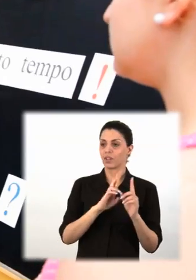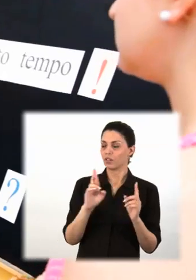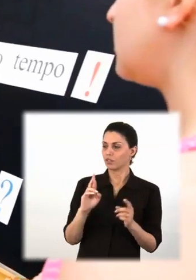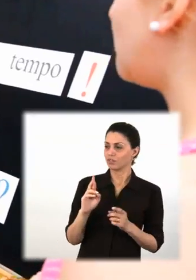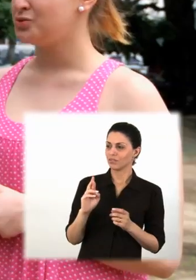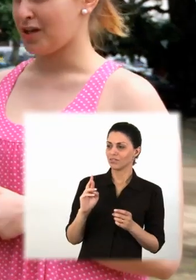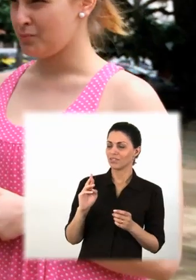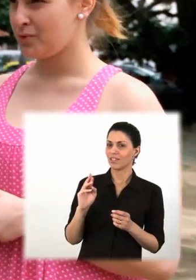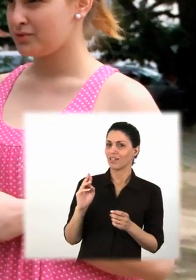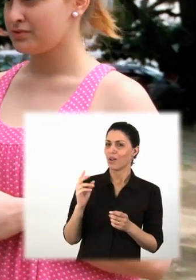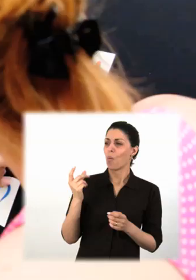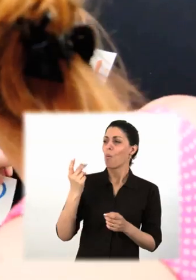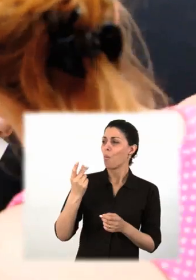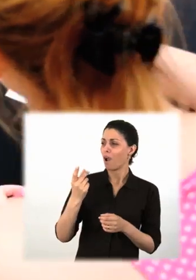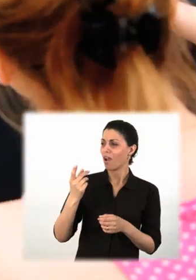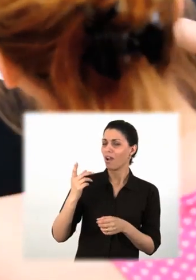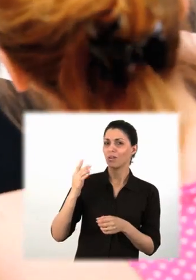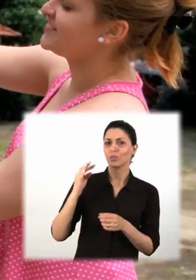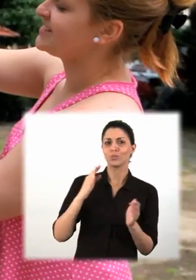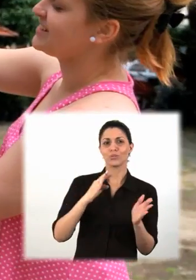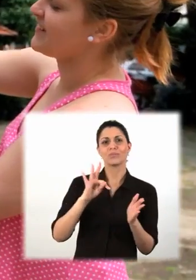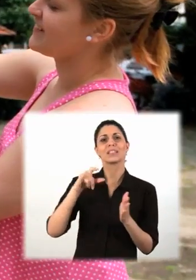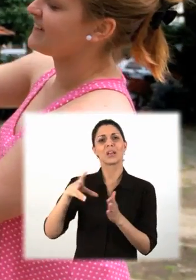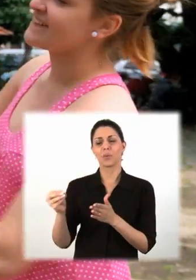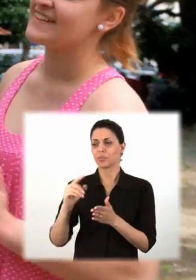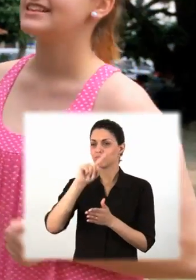respondeu: Quanto tempo? Interrogação.